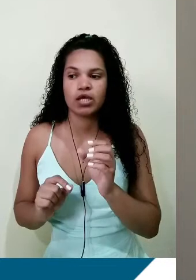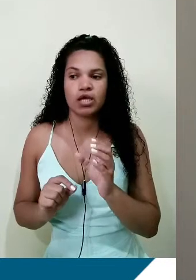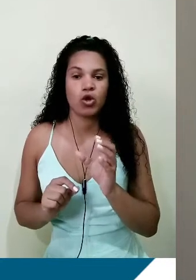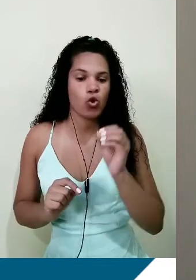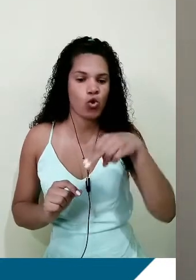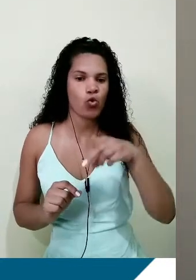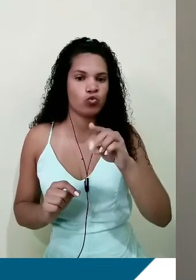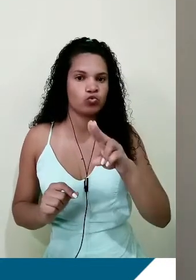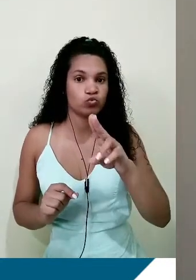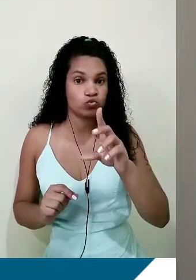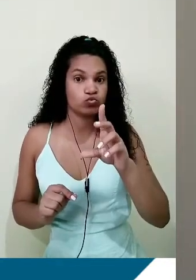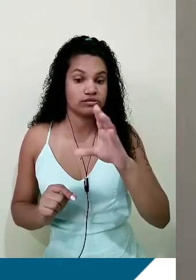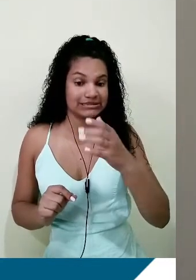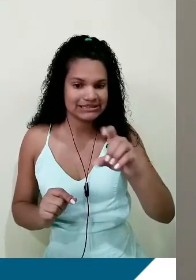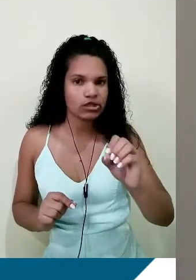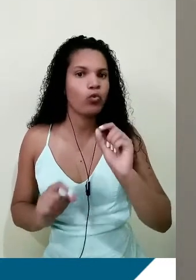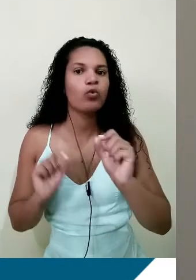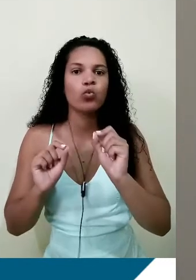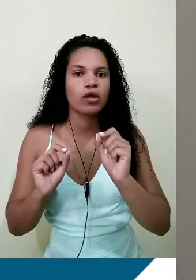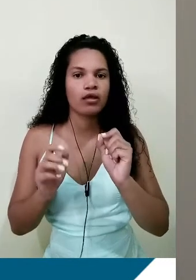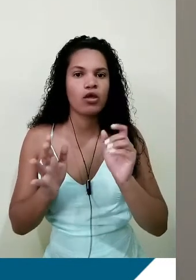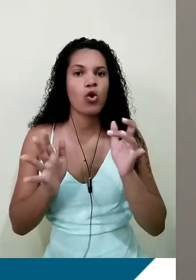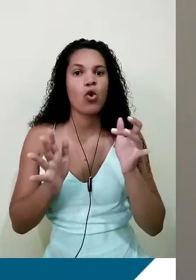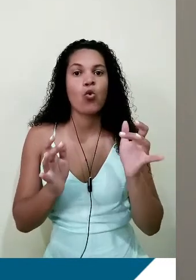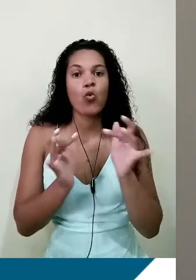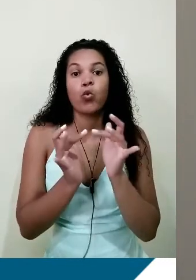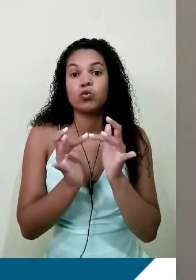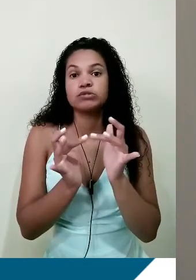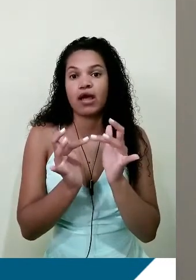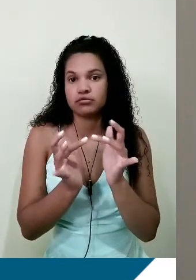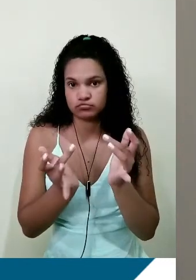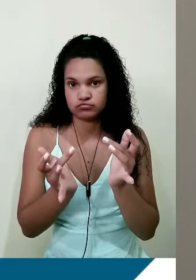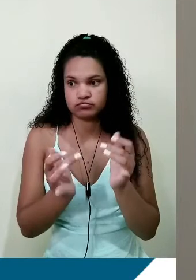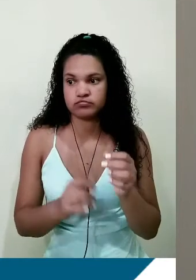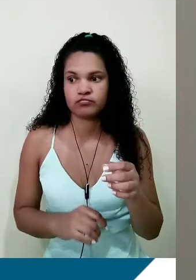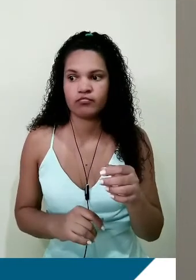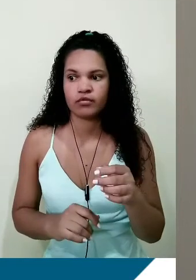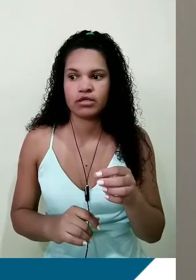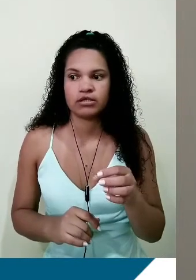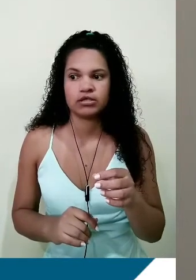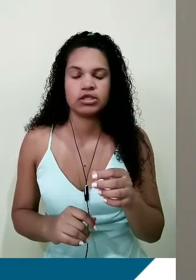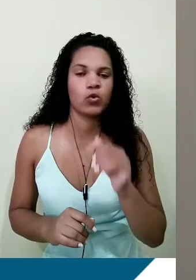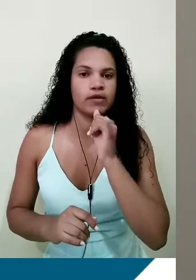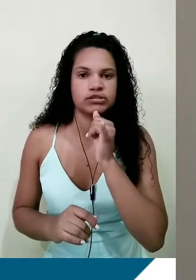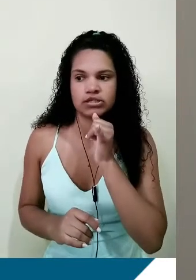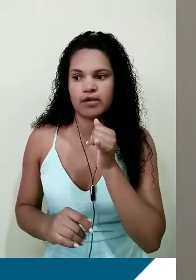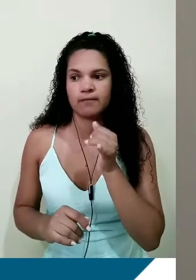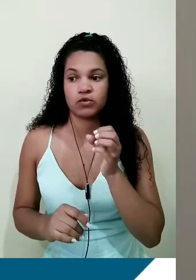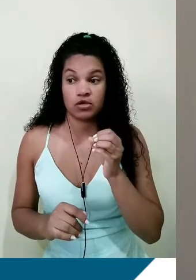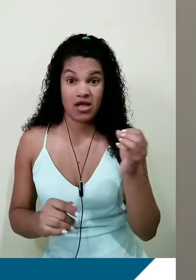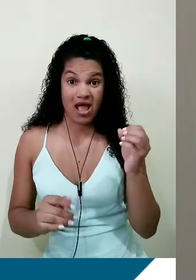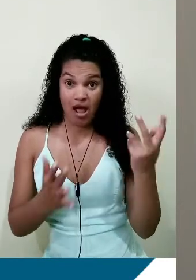o contato. Nós vemos situações de condução